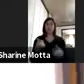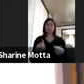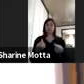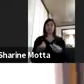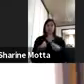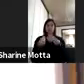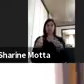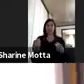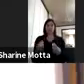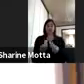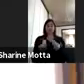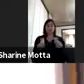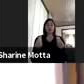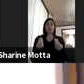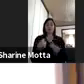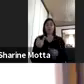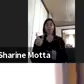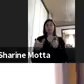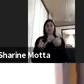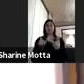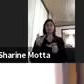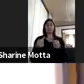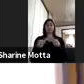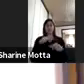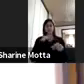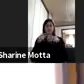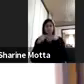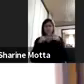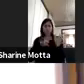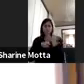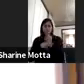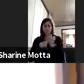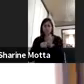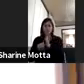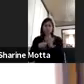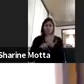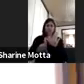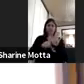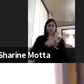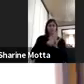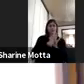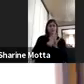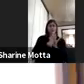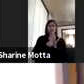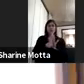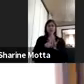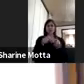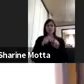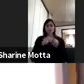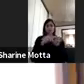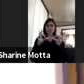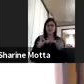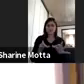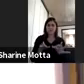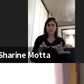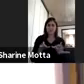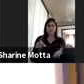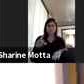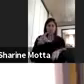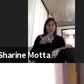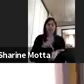posso começar a questionar, né, se as mulheres direito ou não a integridade corporal. Né? Eu trabalhador, eu trabalhadora,